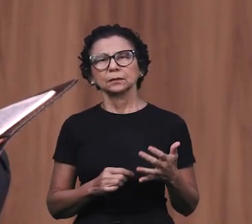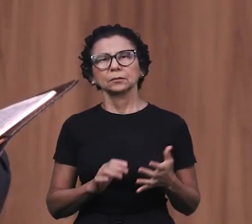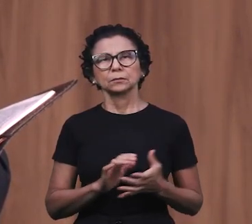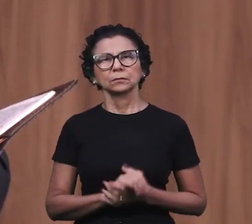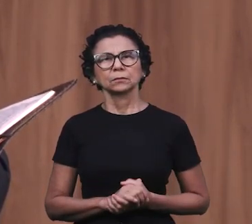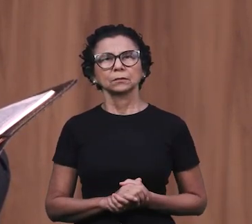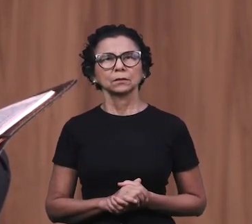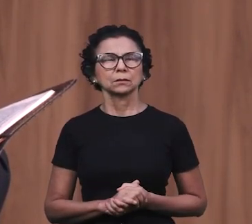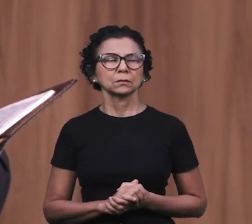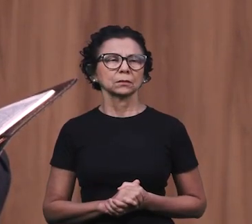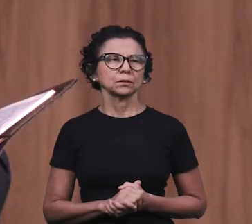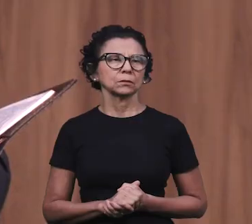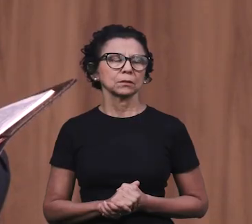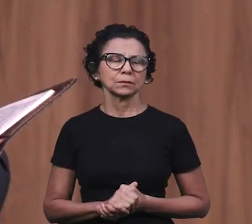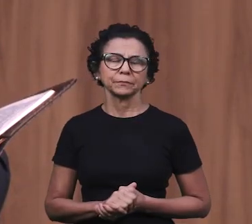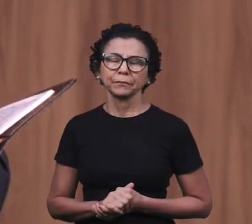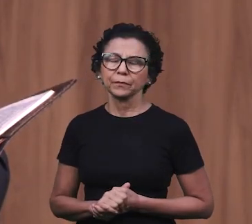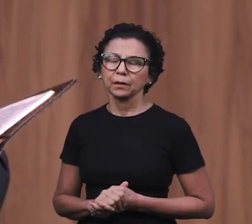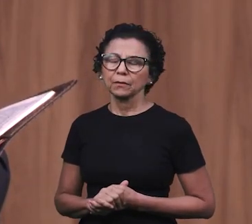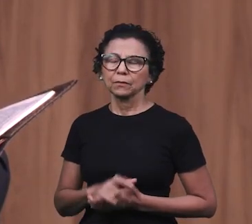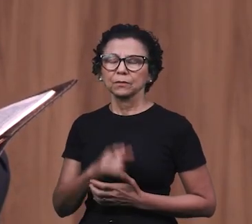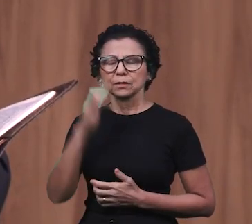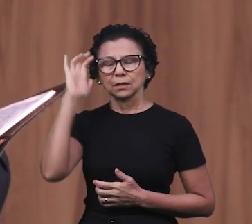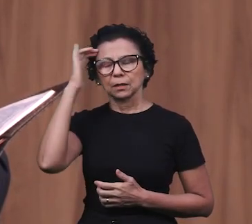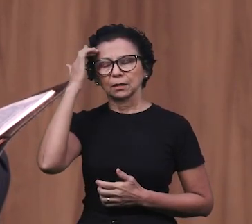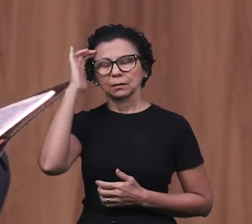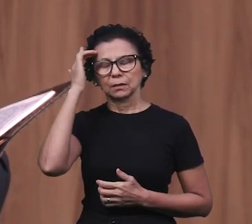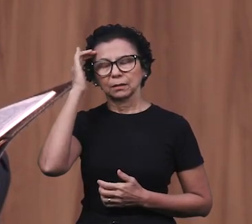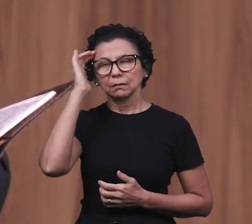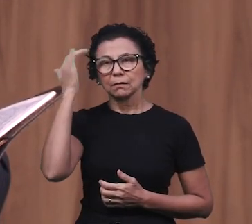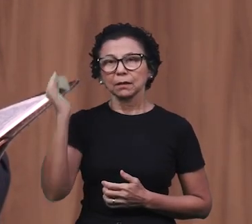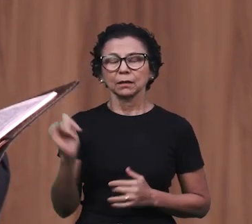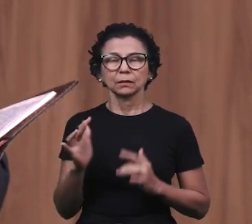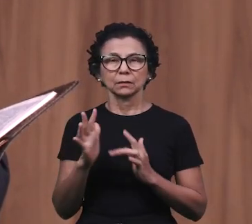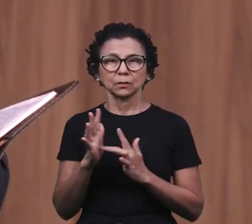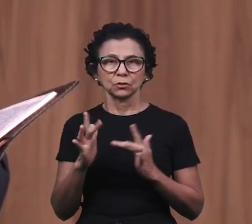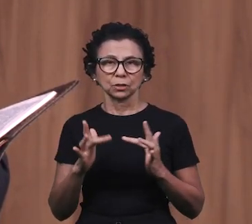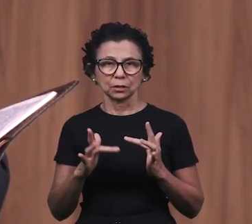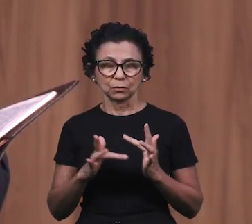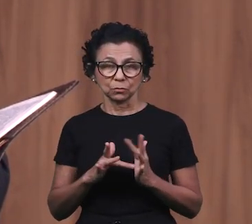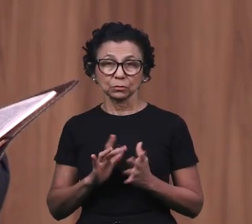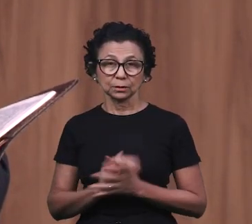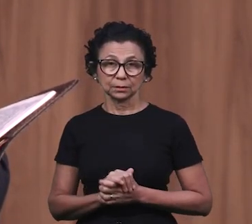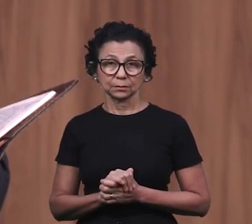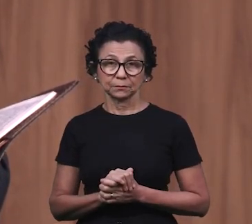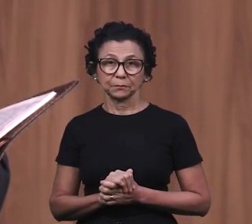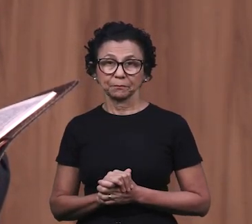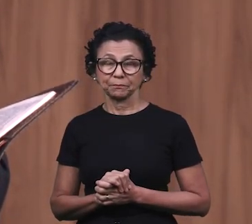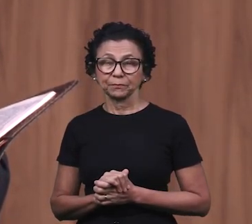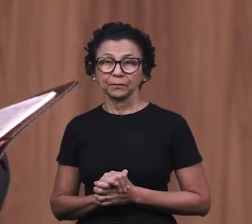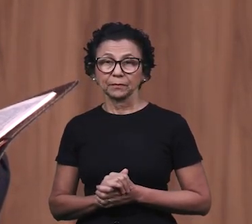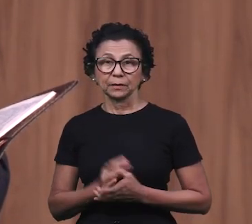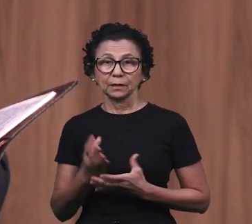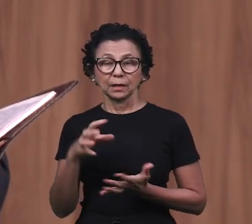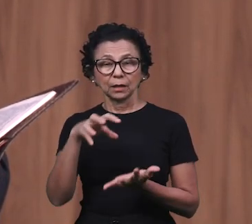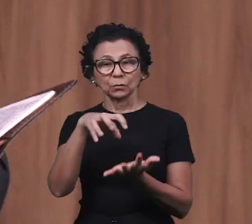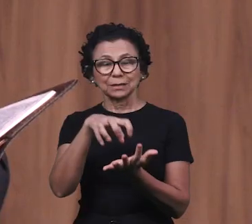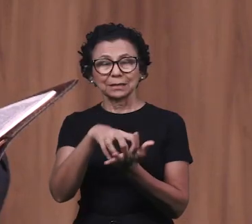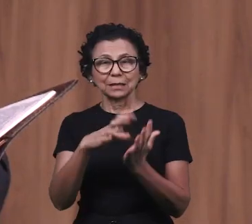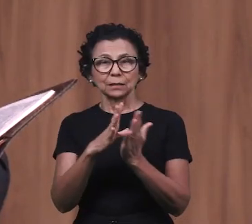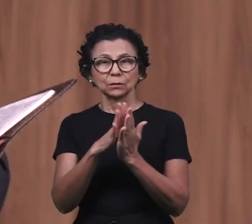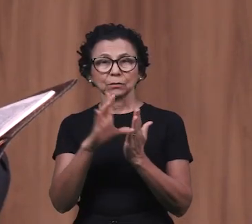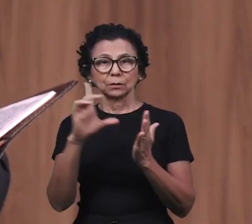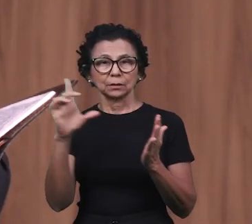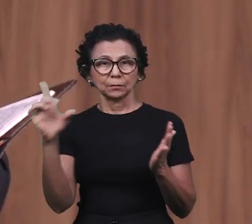você, amigo, ouvinte, o senhor e a senhora, possa entender que Jesus, ele está em toda a Bíblia. Jesus é o verbo vivo que se